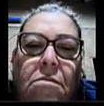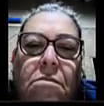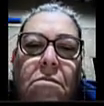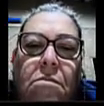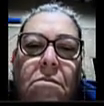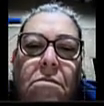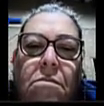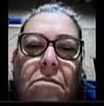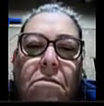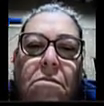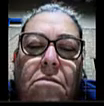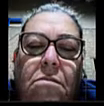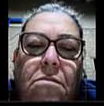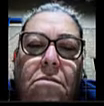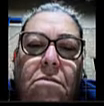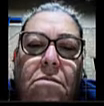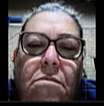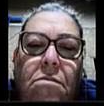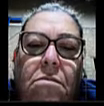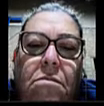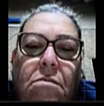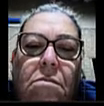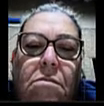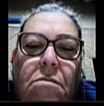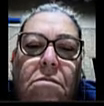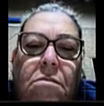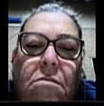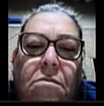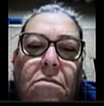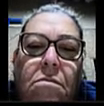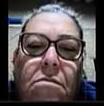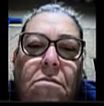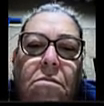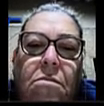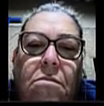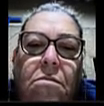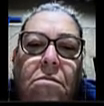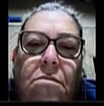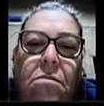musical, a gente pode colocar ela para tocar música.